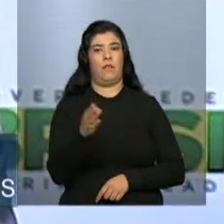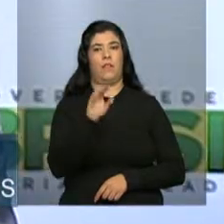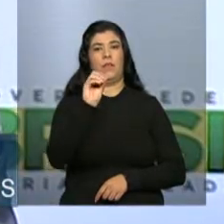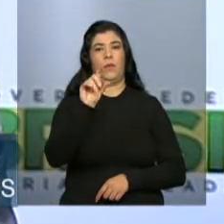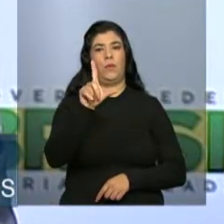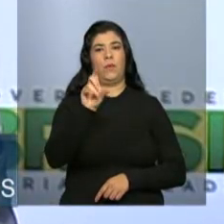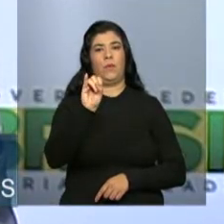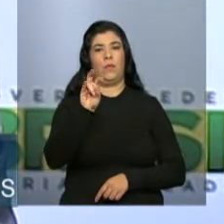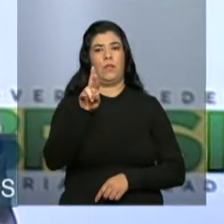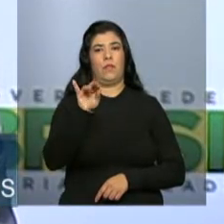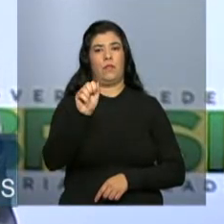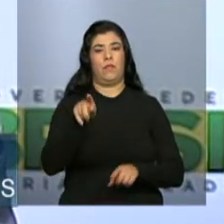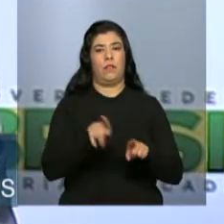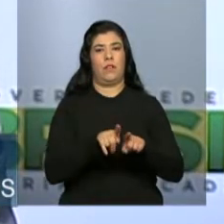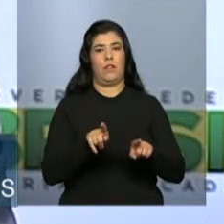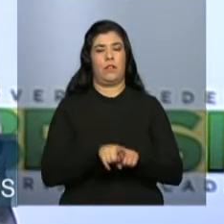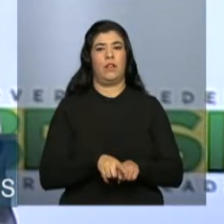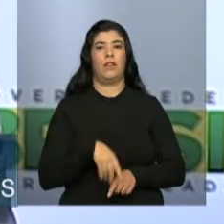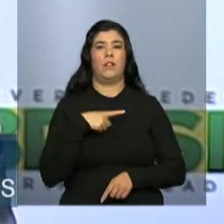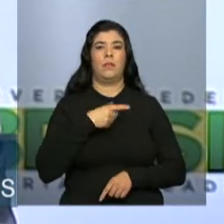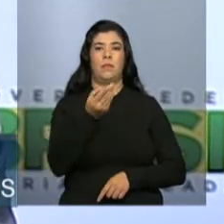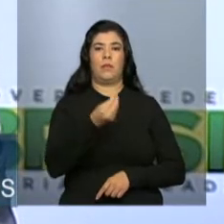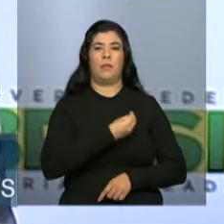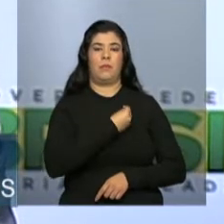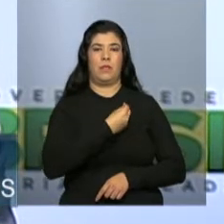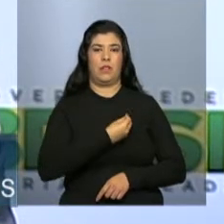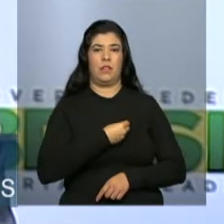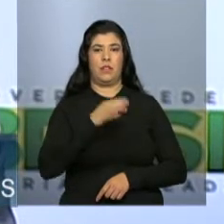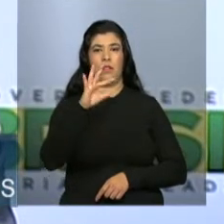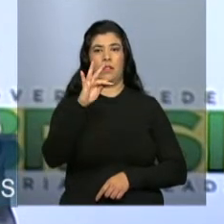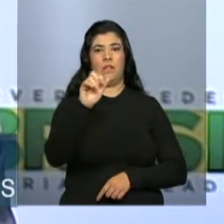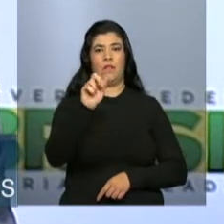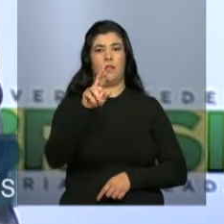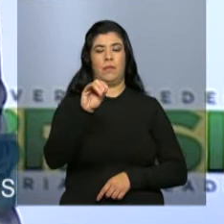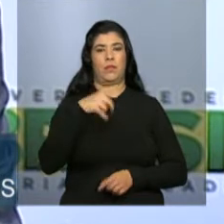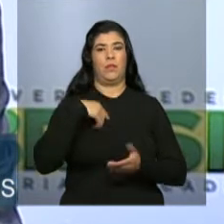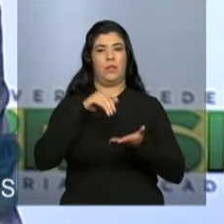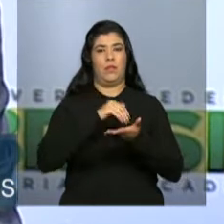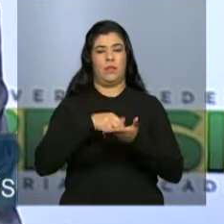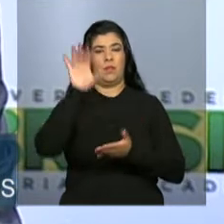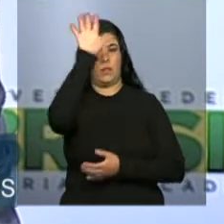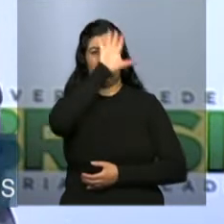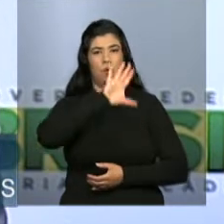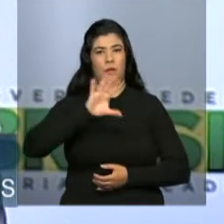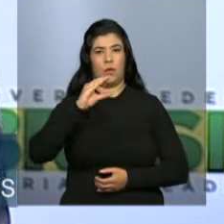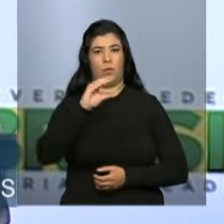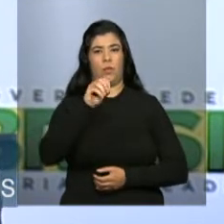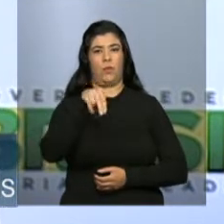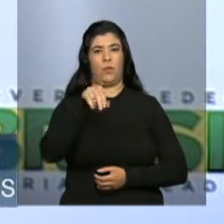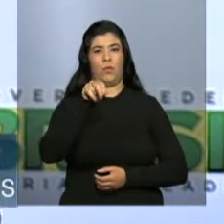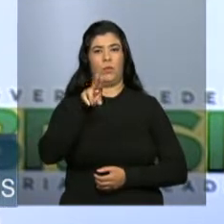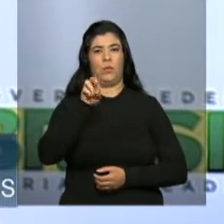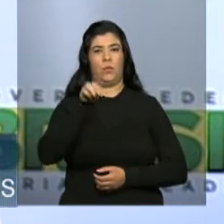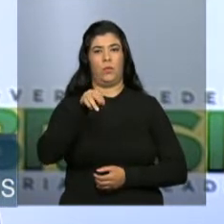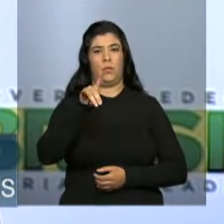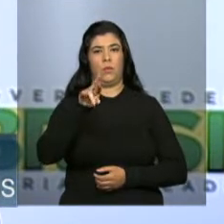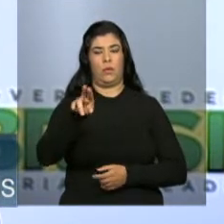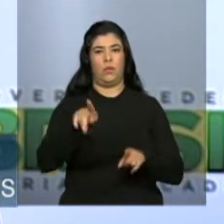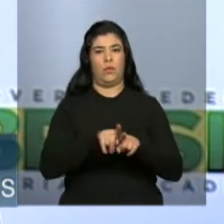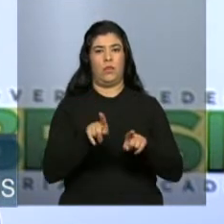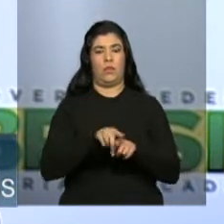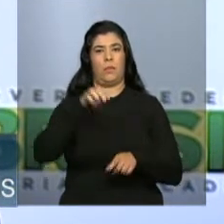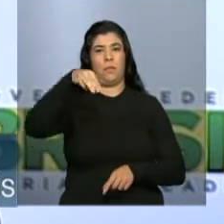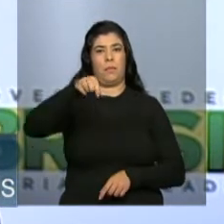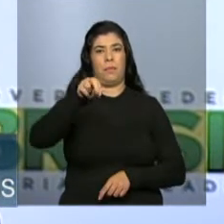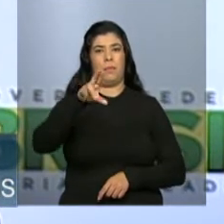que também a presença do Fabrício Lázaro chefe de gabinete da senacon secretaria nacional do Consumidor do Marcos de Freitas Simões